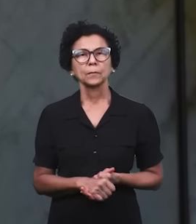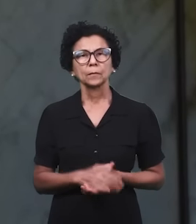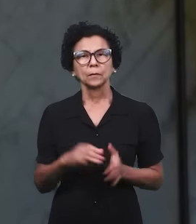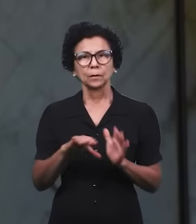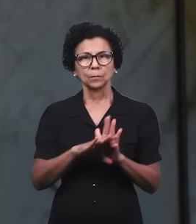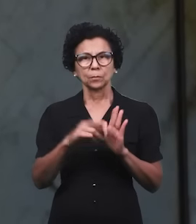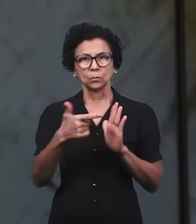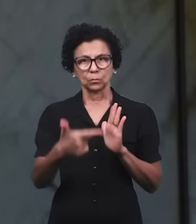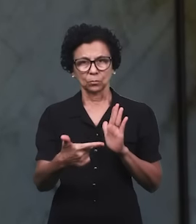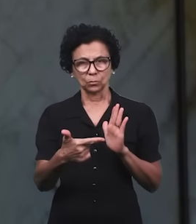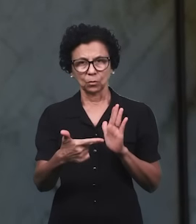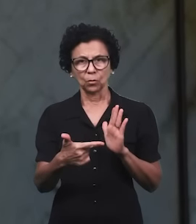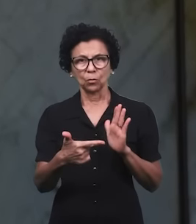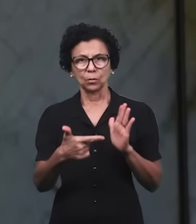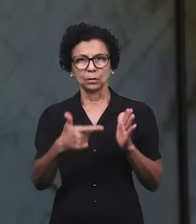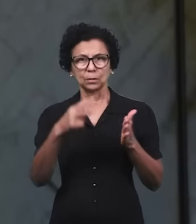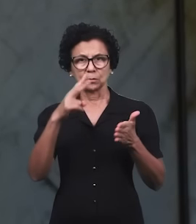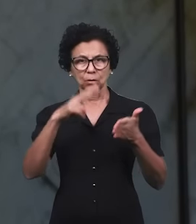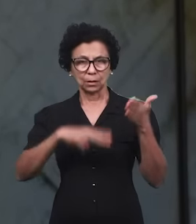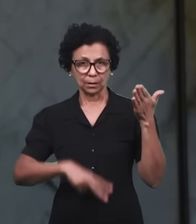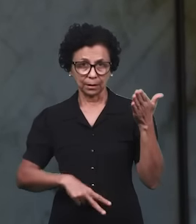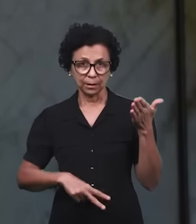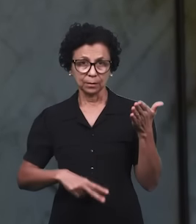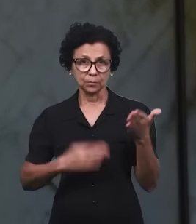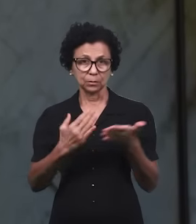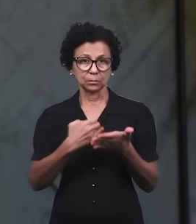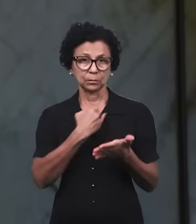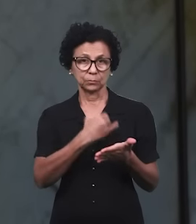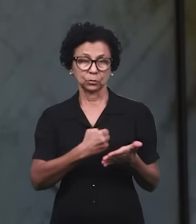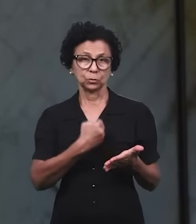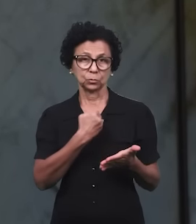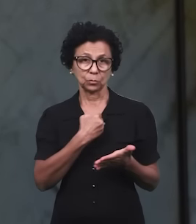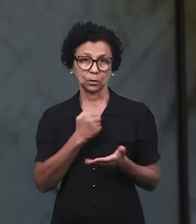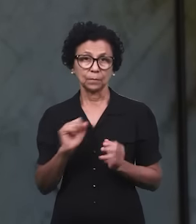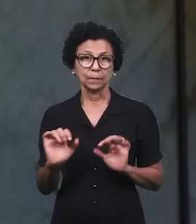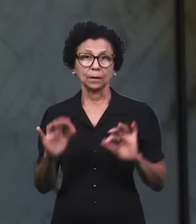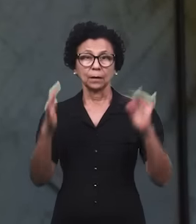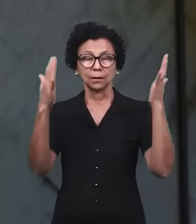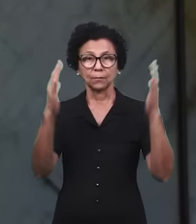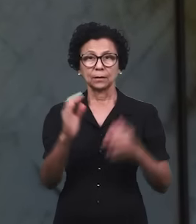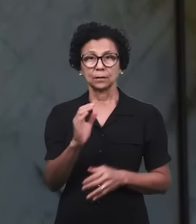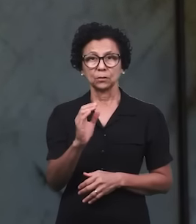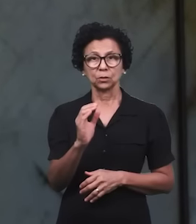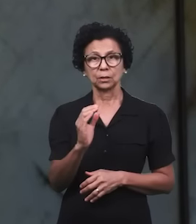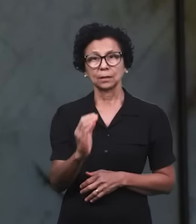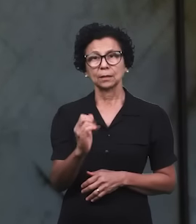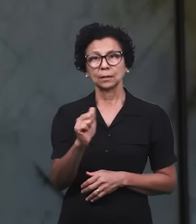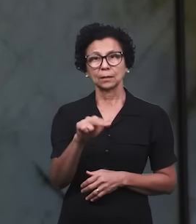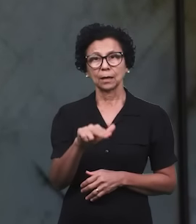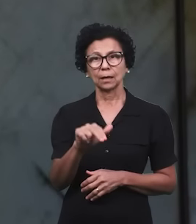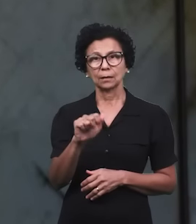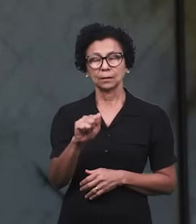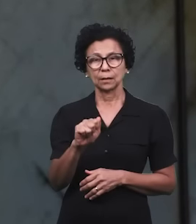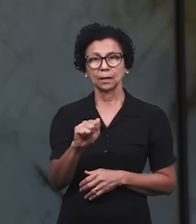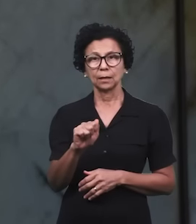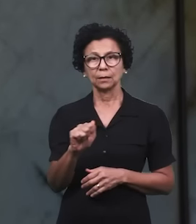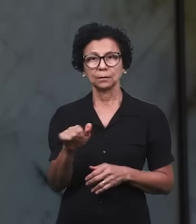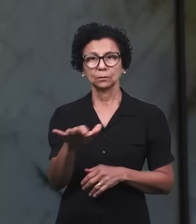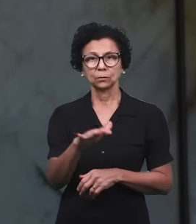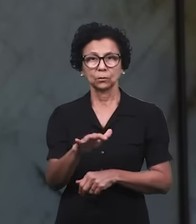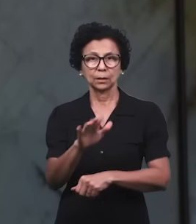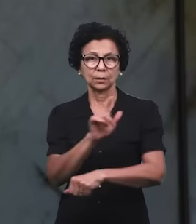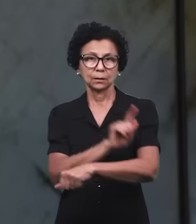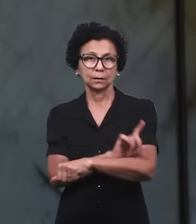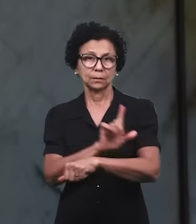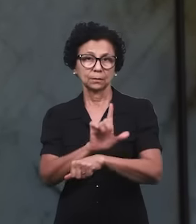capítulo 2 do Evangelho de João e as bodas de Caná da Galileia, precisamos entender que grande mistério está